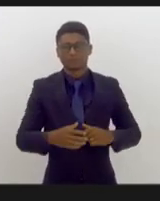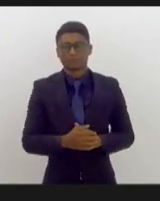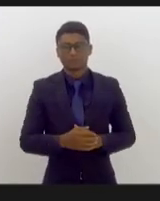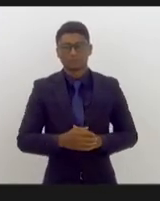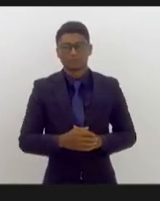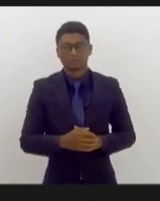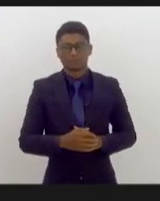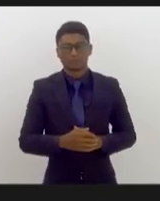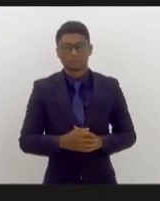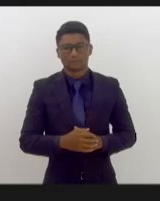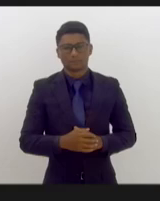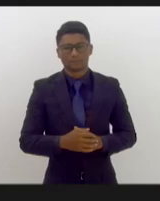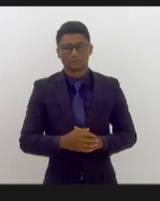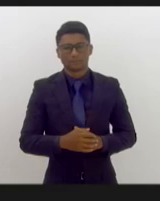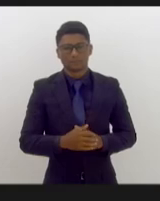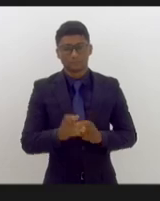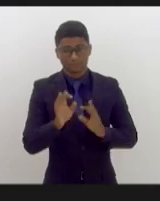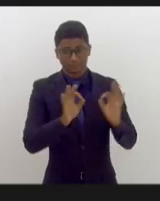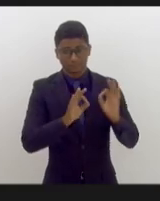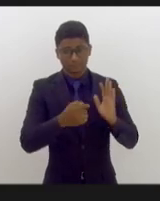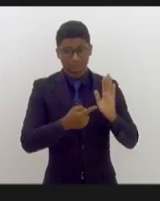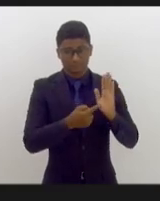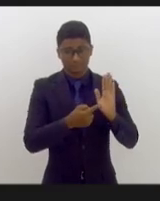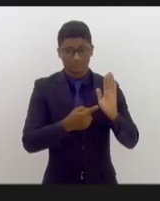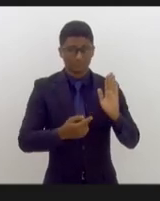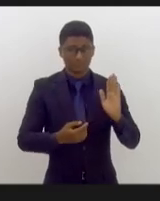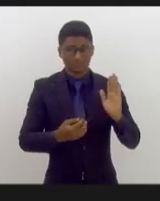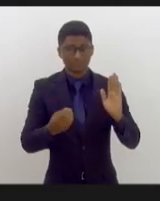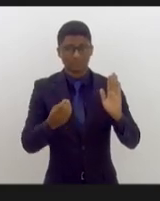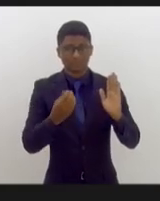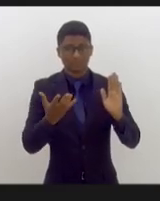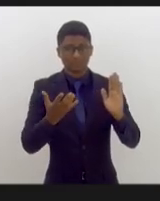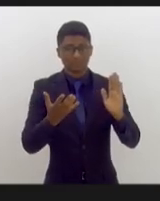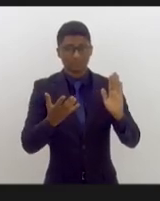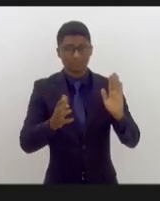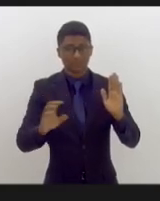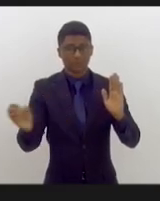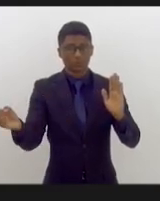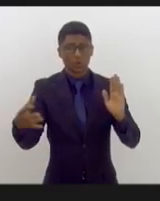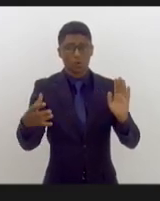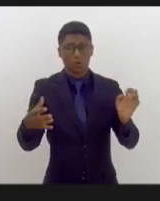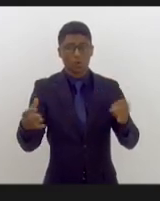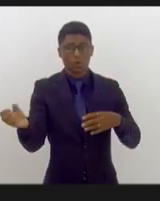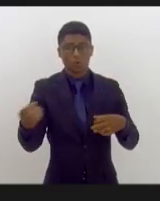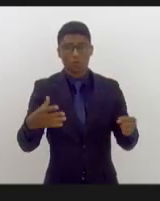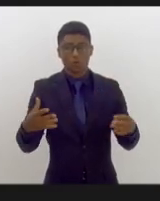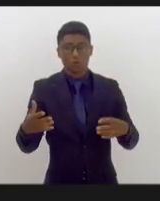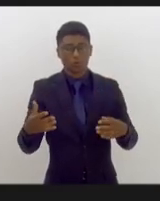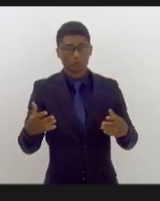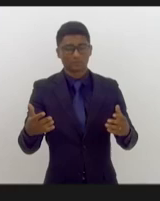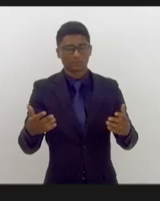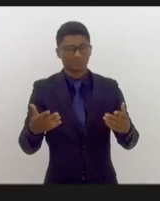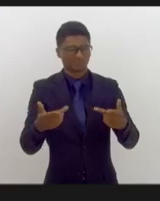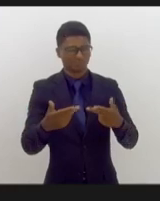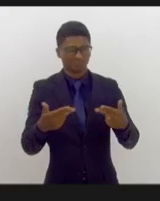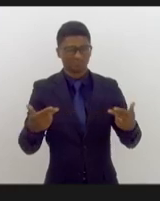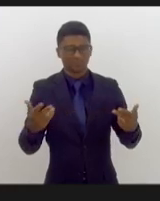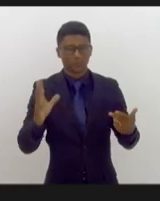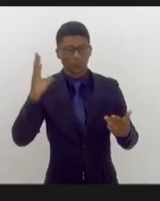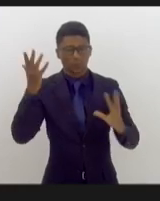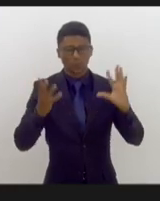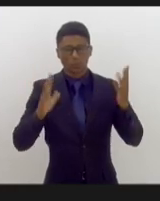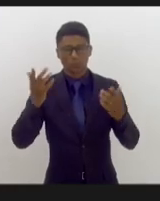sendo discutido, para que a gente possa estar aí adequando ele às novas realidades que surgiram, né?